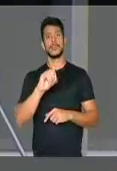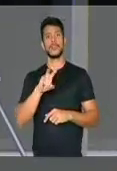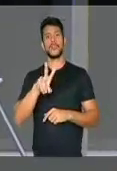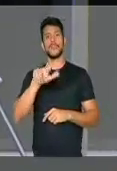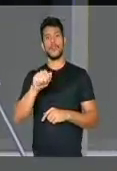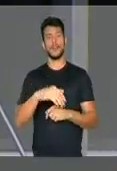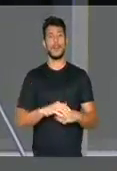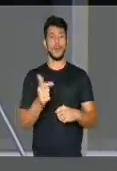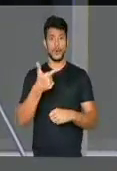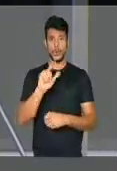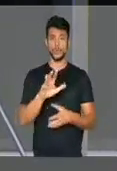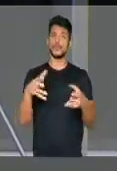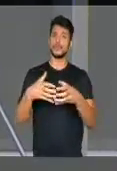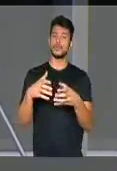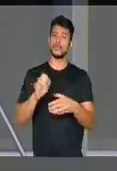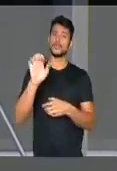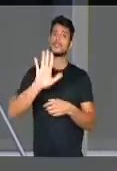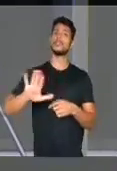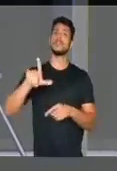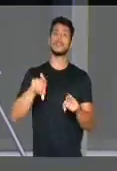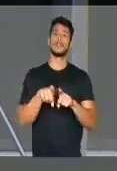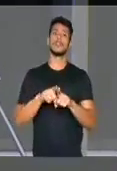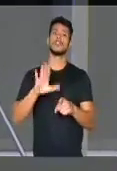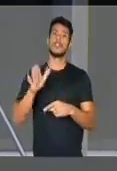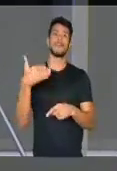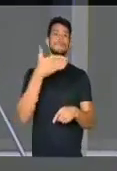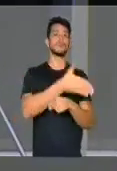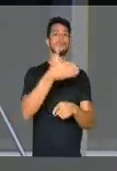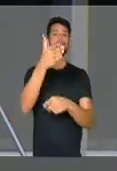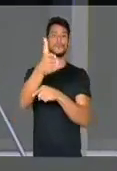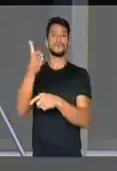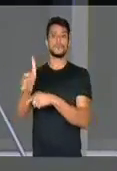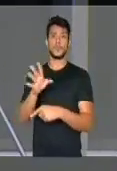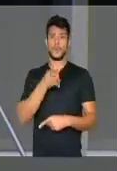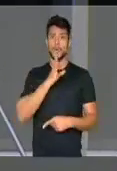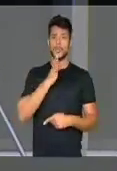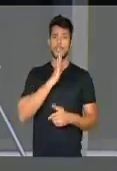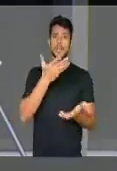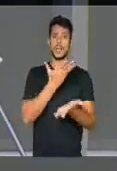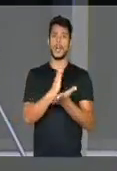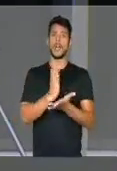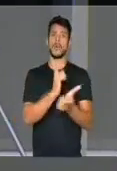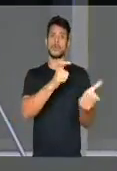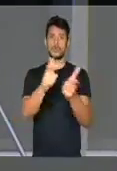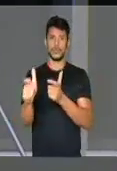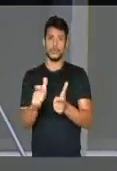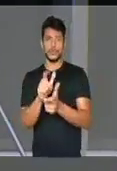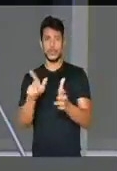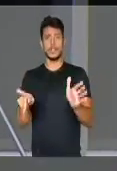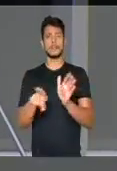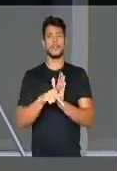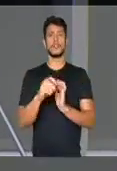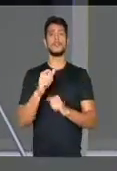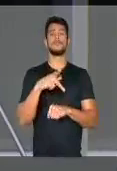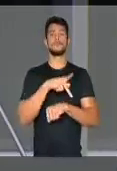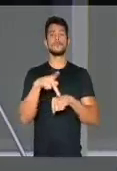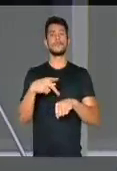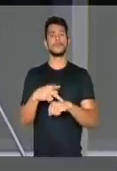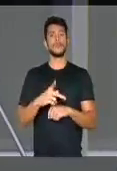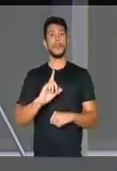europeus visitam vários lugares do país. Em novembro próximo, vamos ao Parlamento Europeu, em